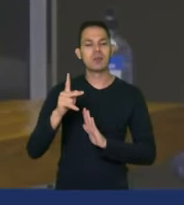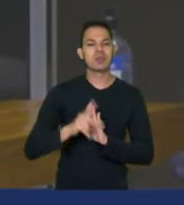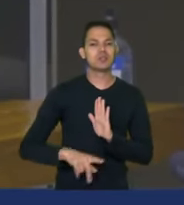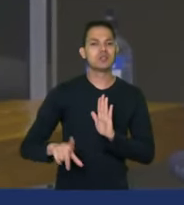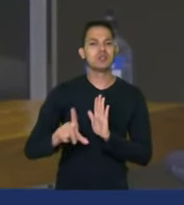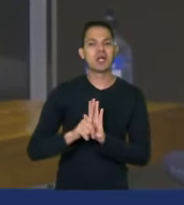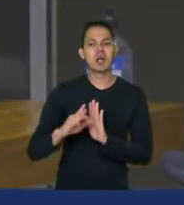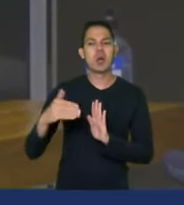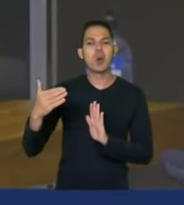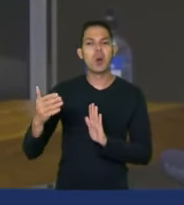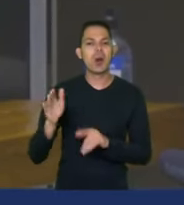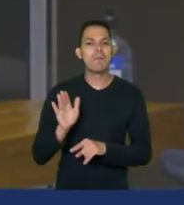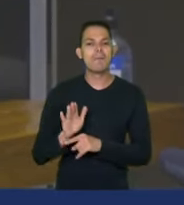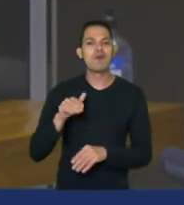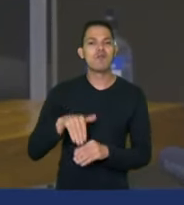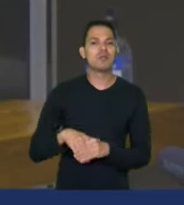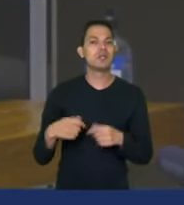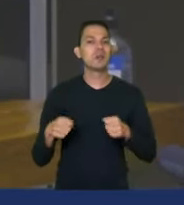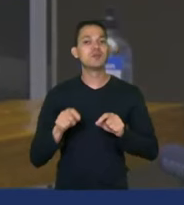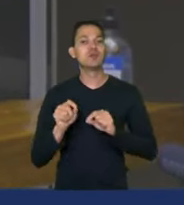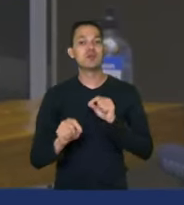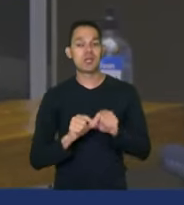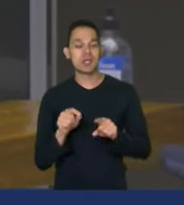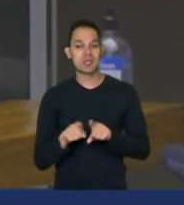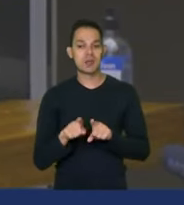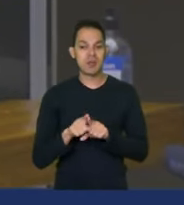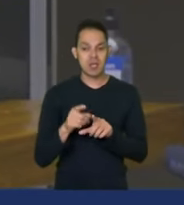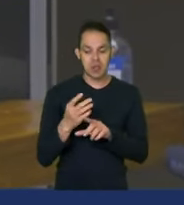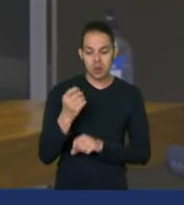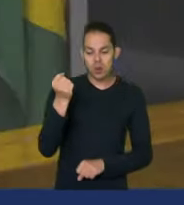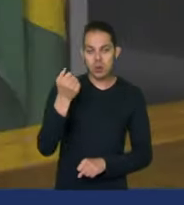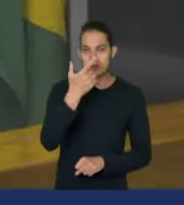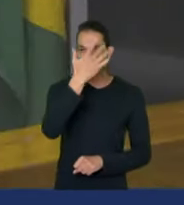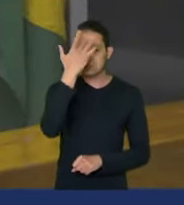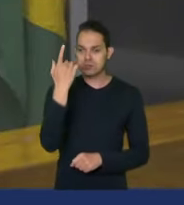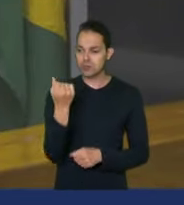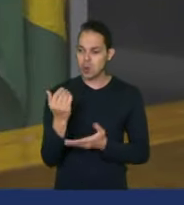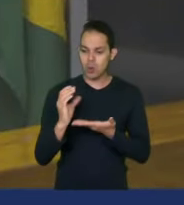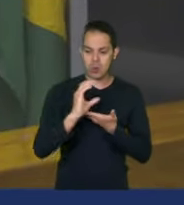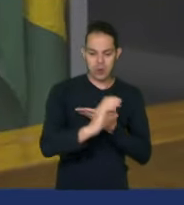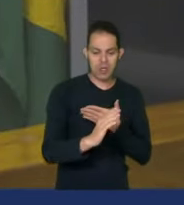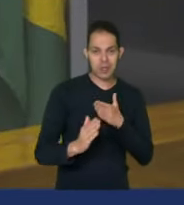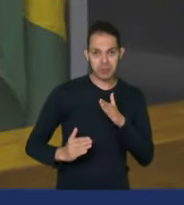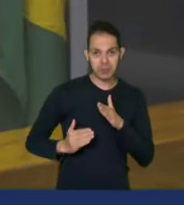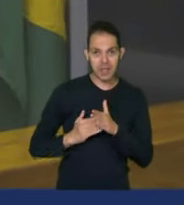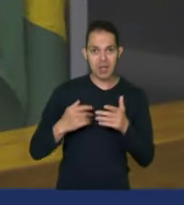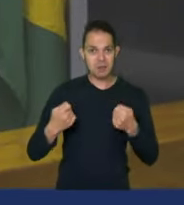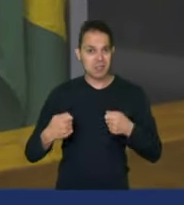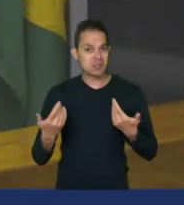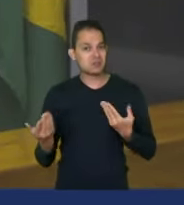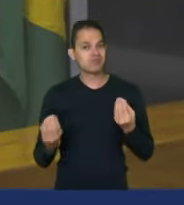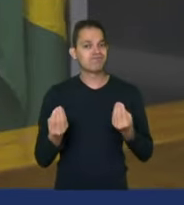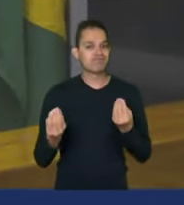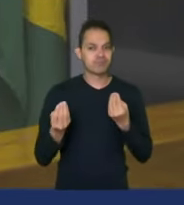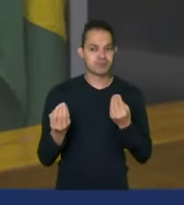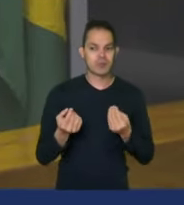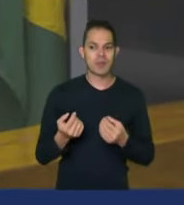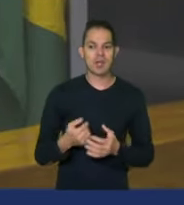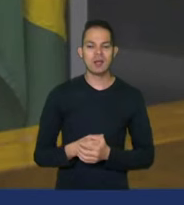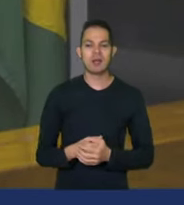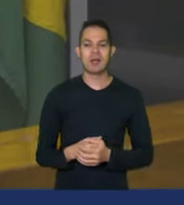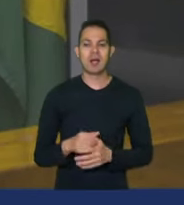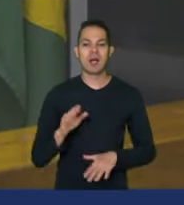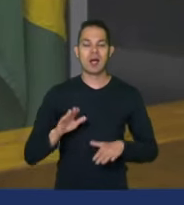votar. Nós precisamos de limitar os lucros dos acionistas, porque ao prestigiar os acionistas, nós esquecemos da